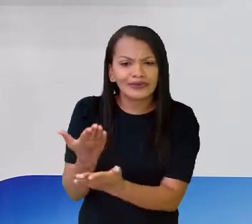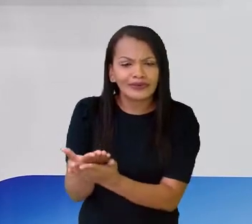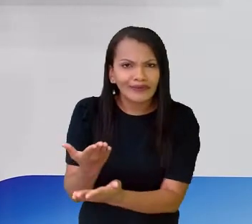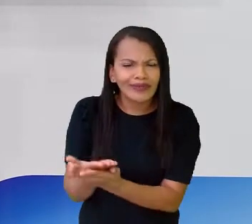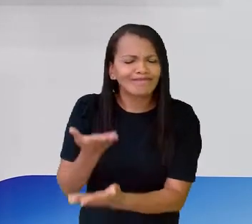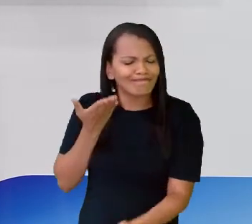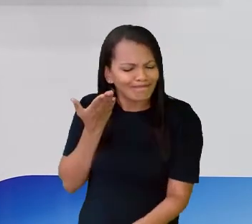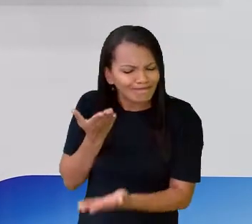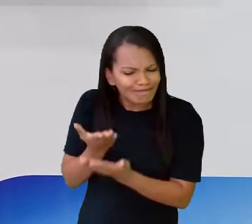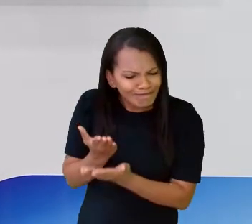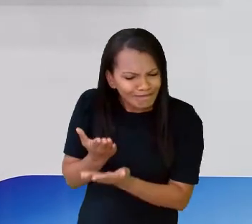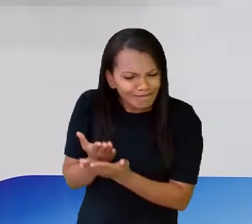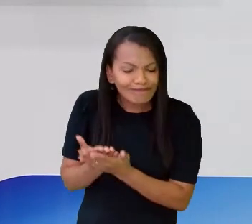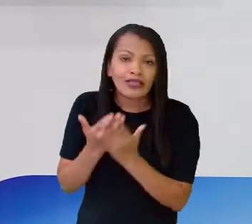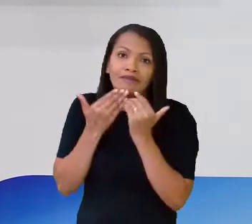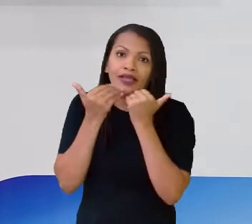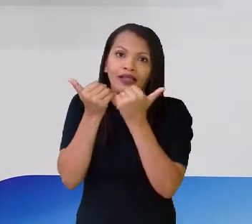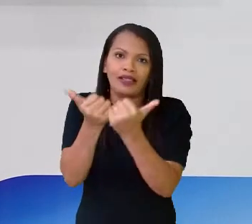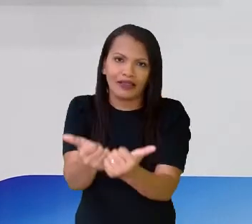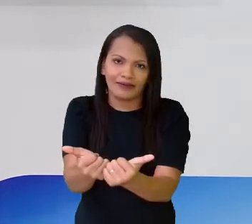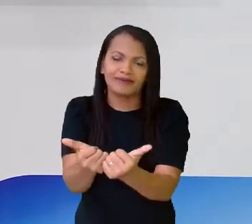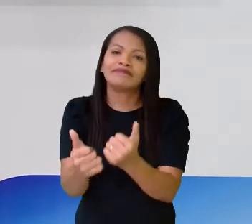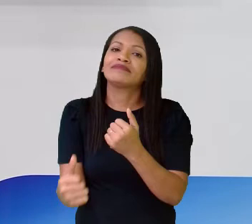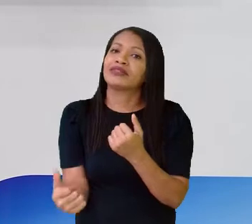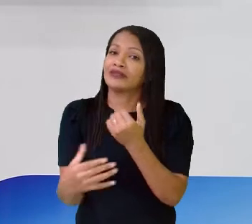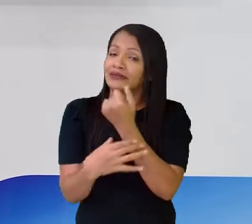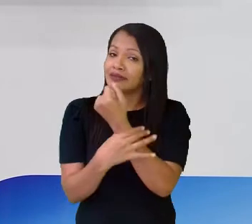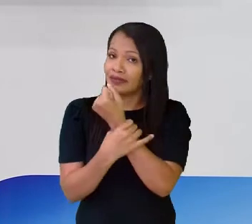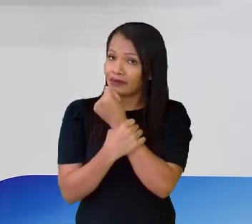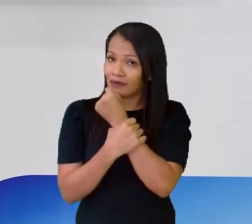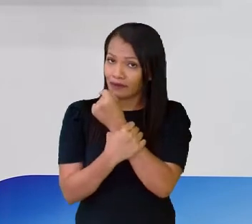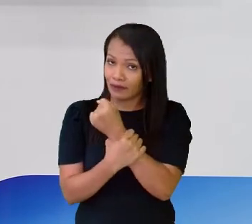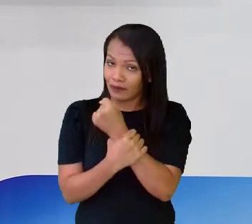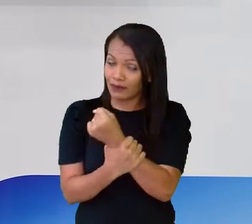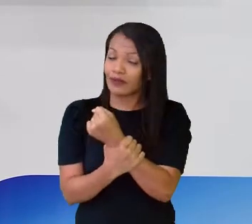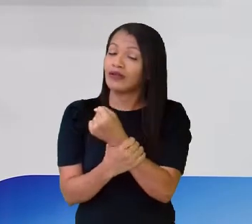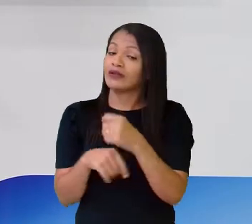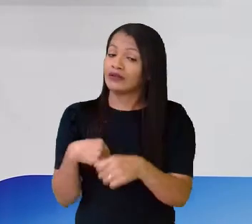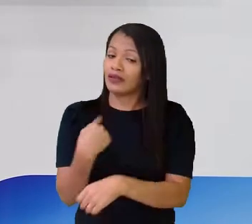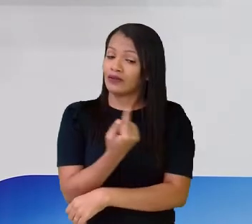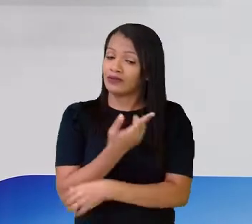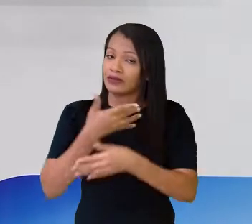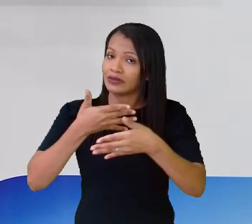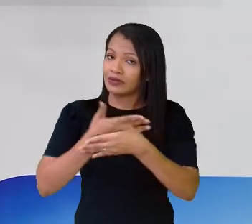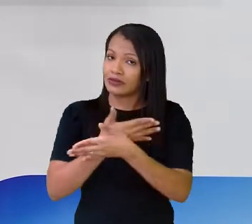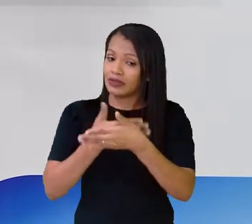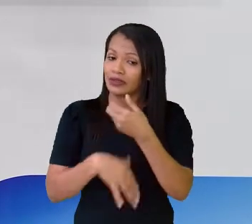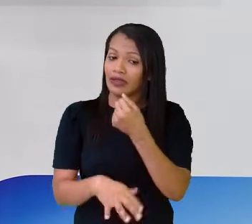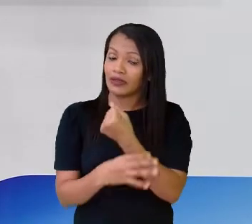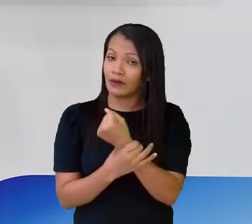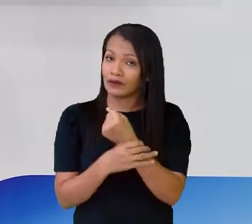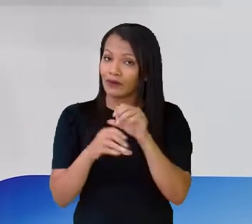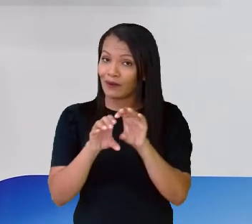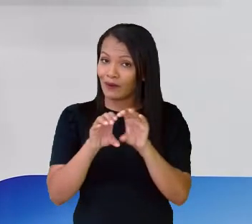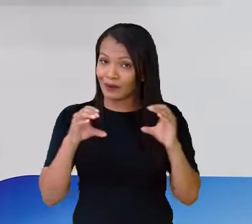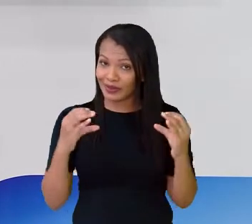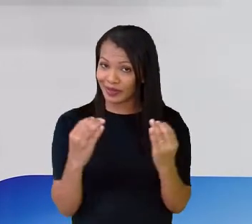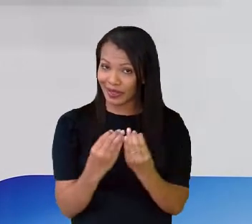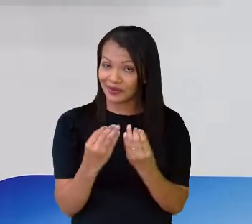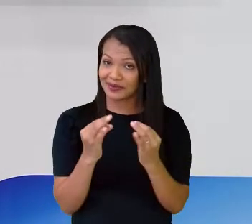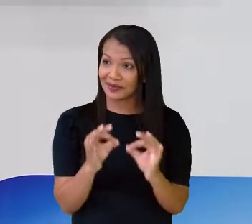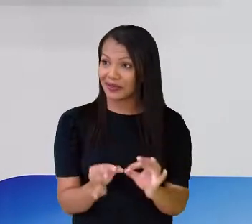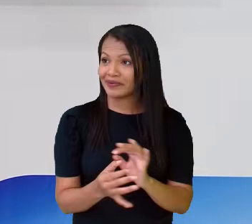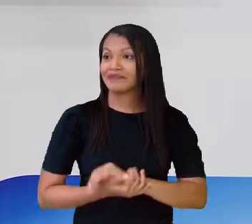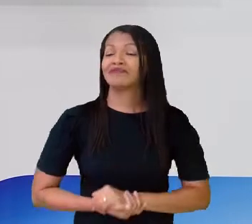mais e cada vez melhor. Segurança. A gente tem que estar seguro na nossa cidade e na nossa comunidade.